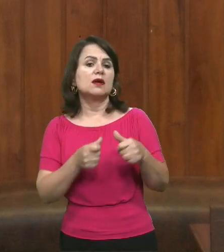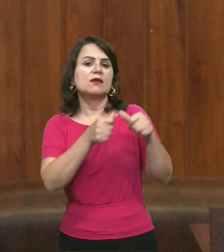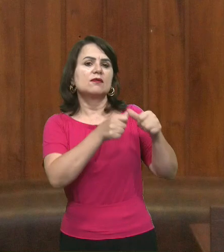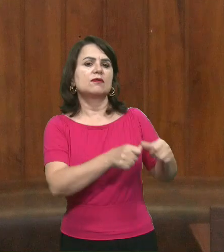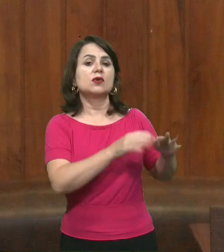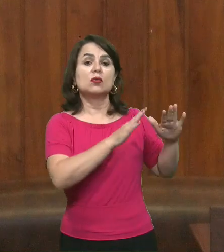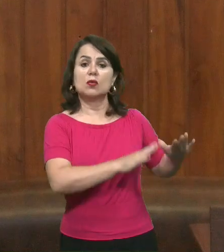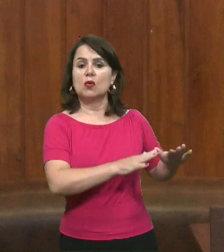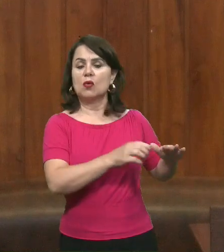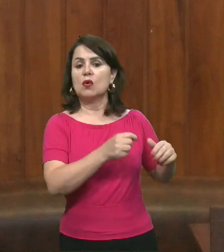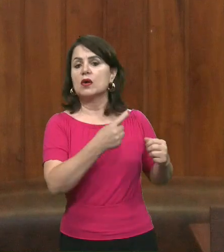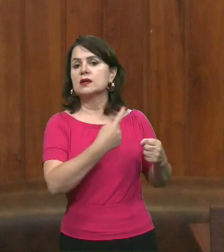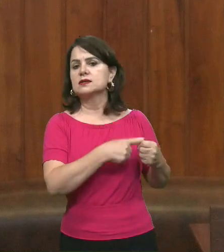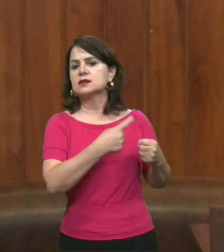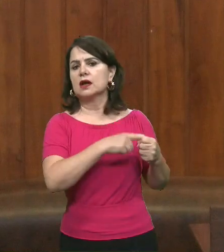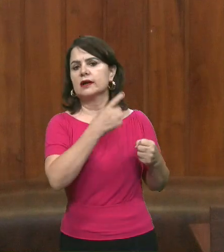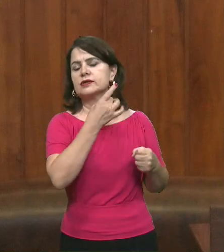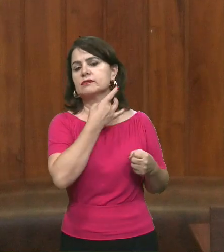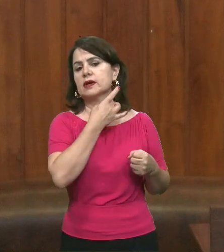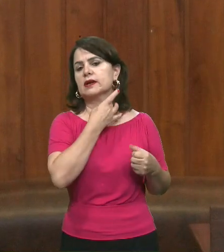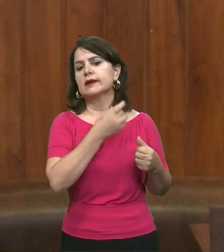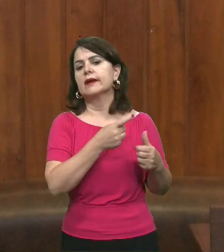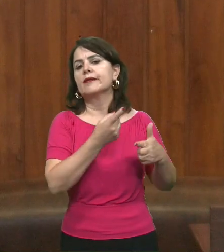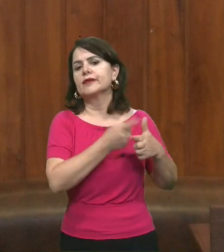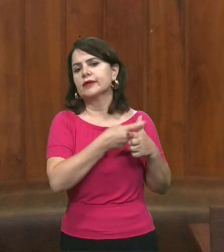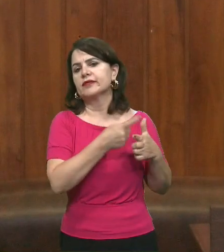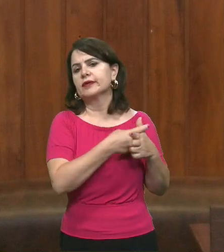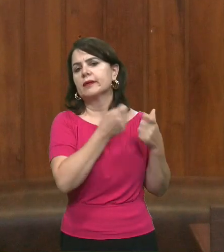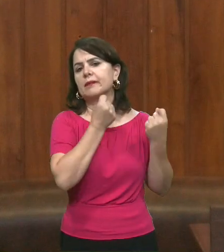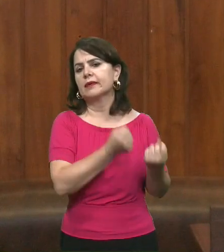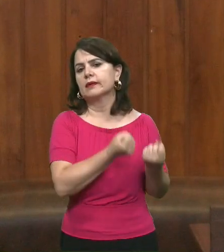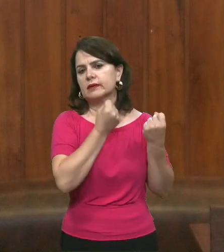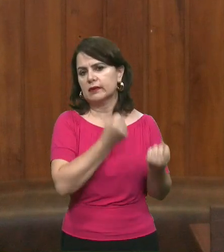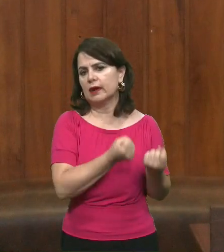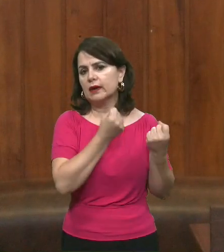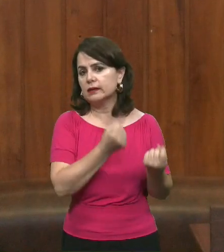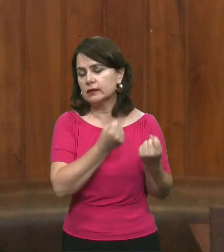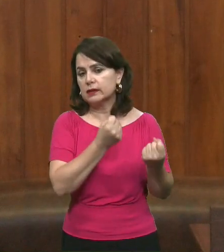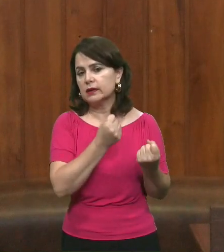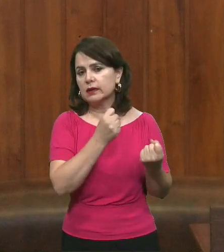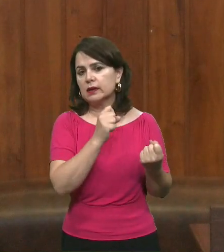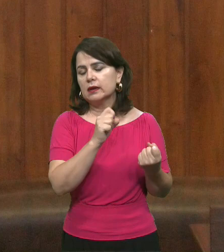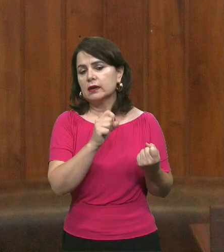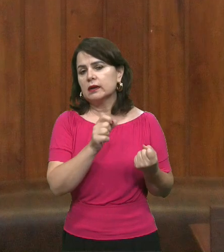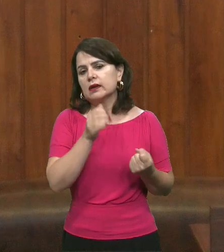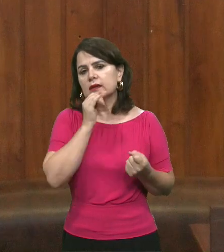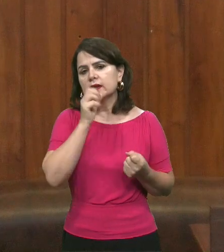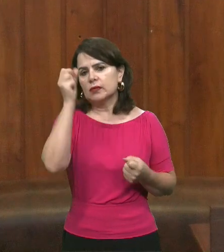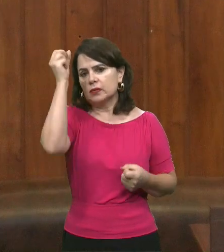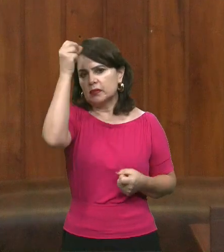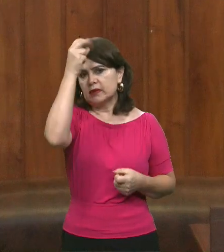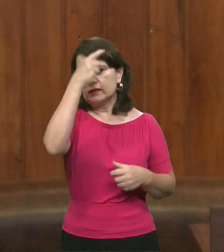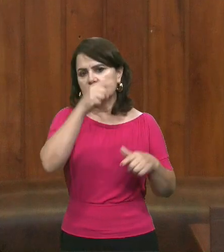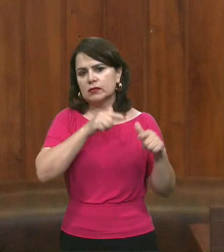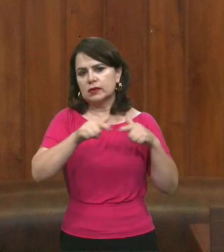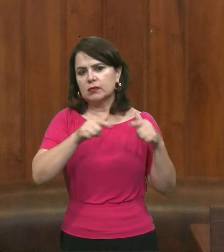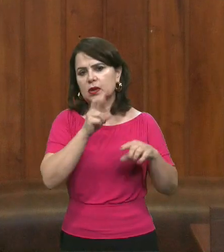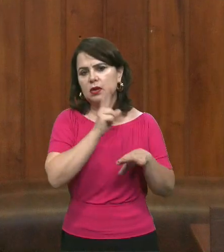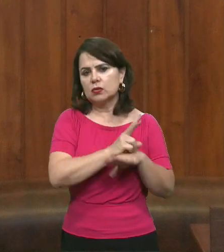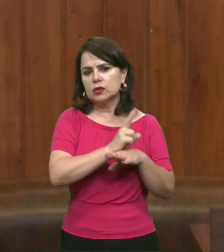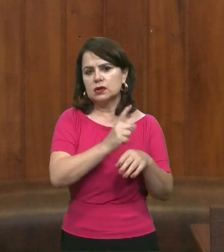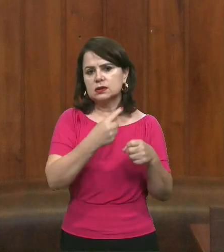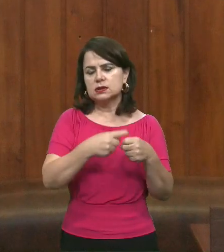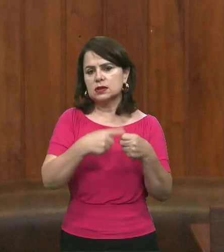impagável e depois, quando sai, junta sua malinha e ó, vai embora, torrar o